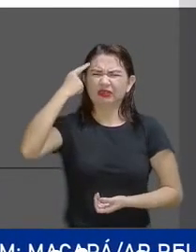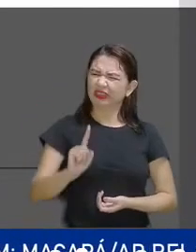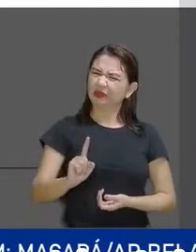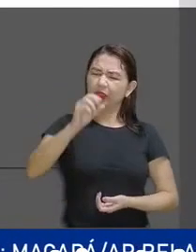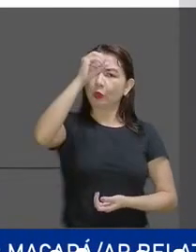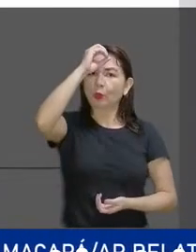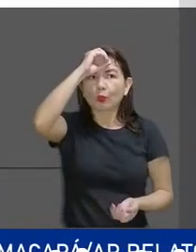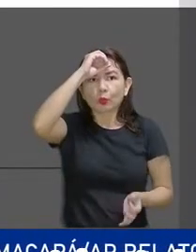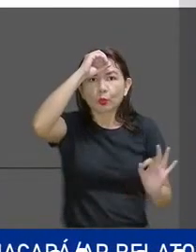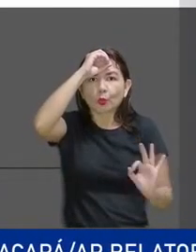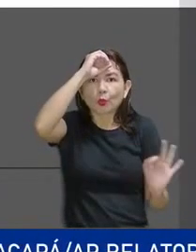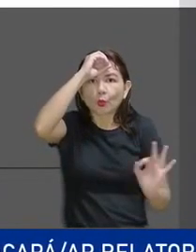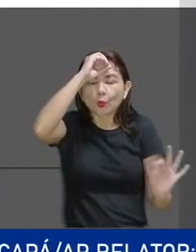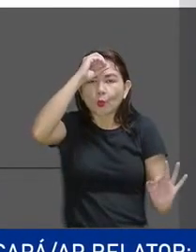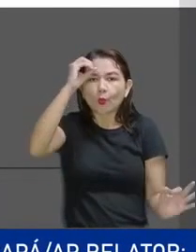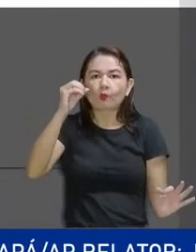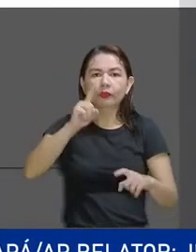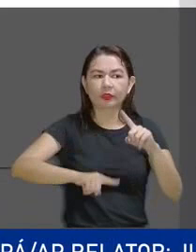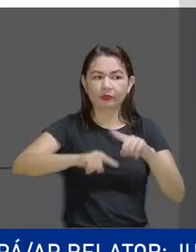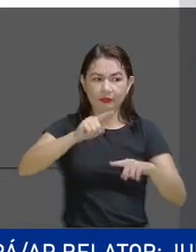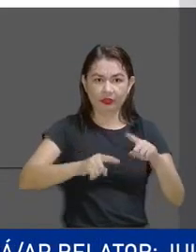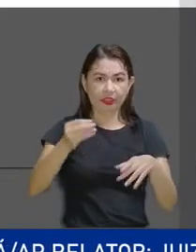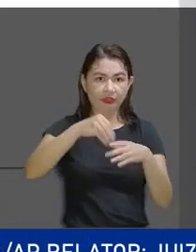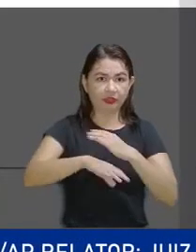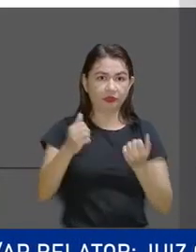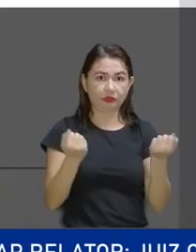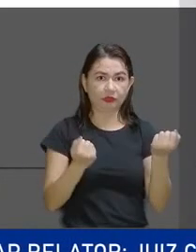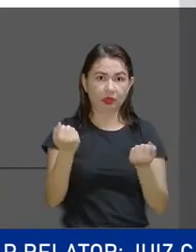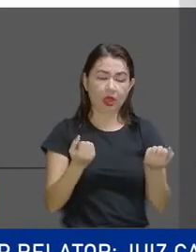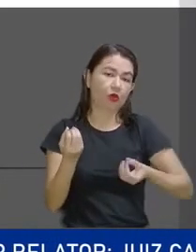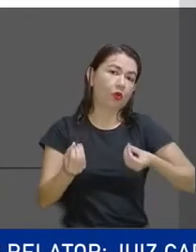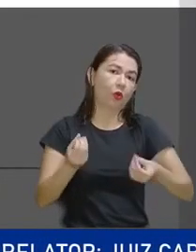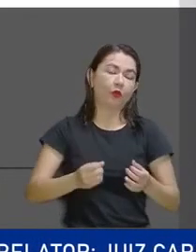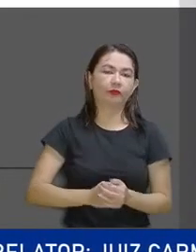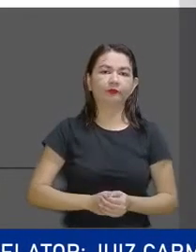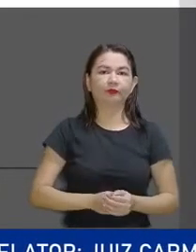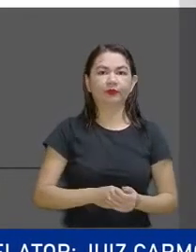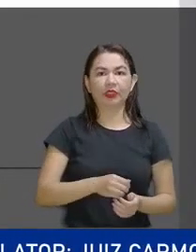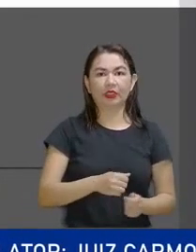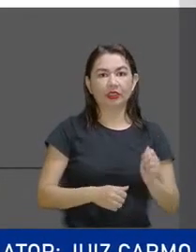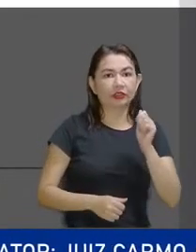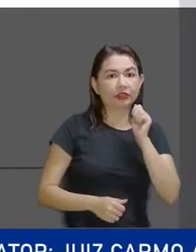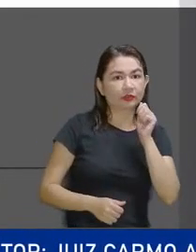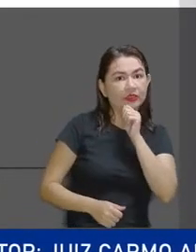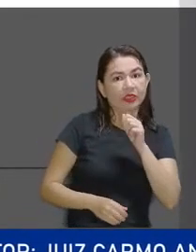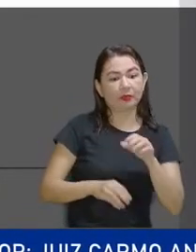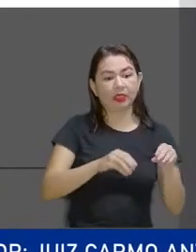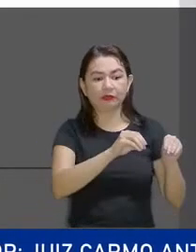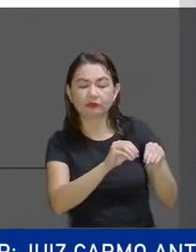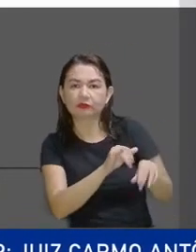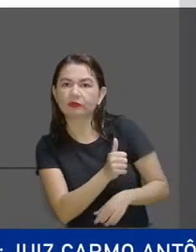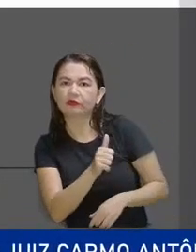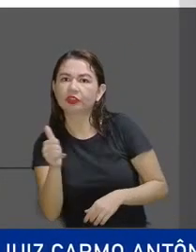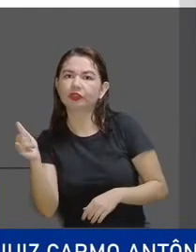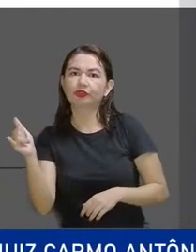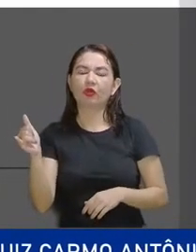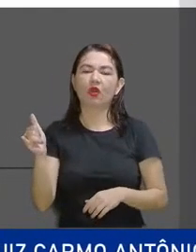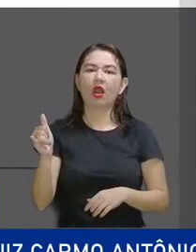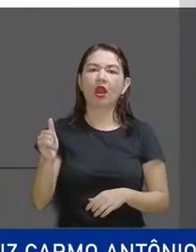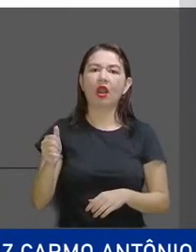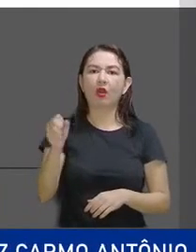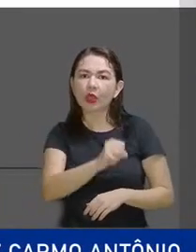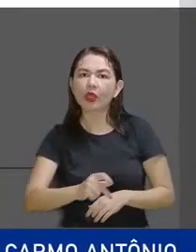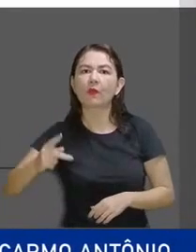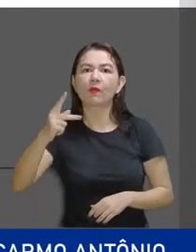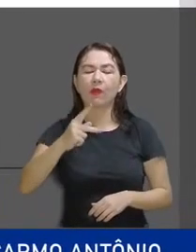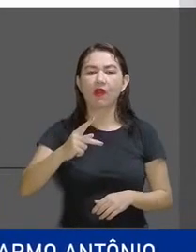tal material. A viagem entre Macapá, de onde as cestas saíram, e o Oiapoque, onde foram apreendidas, dura mais